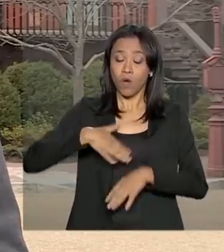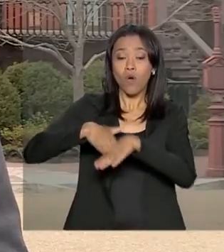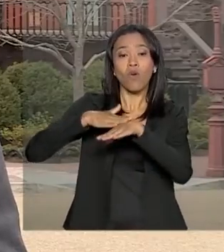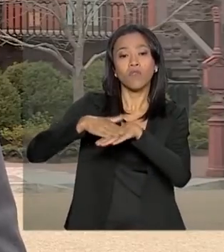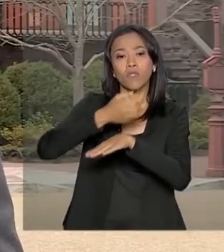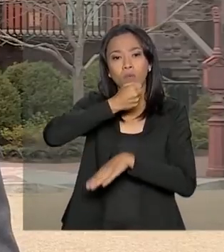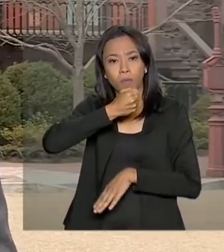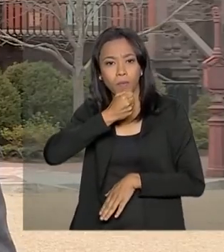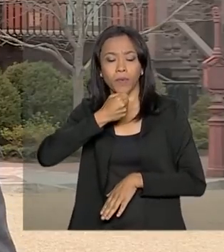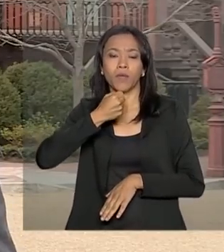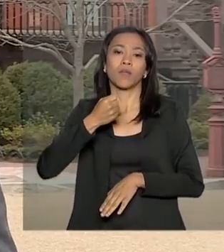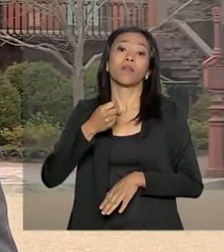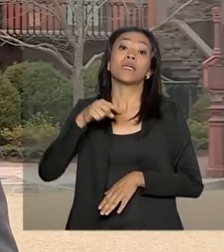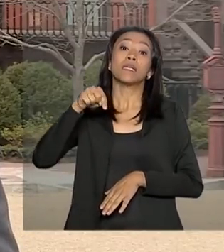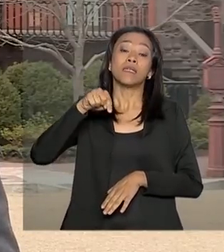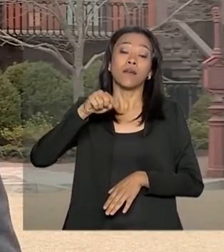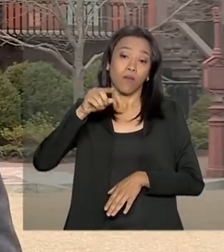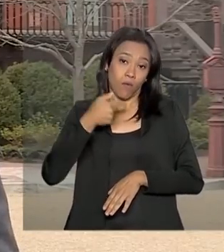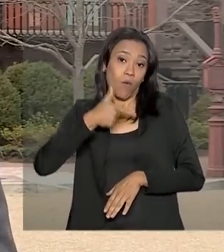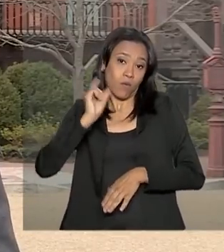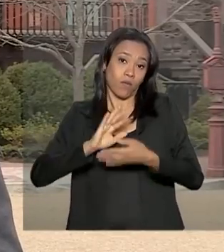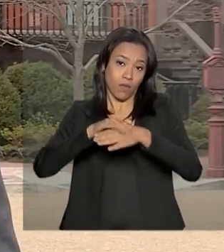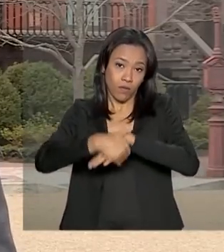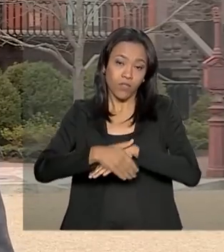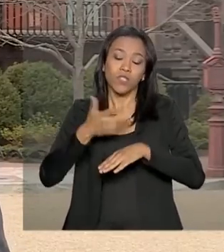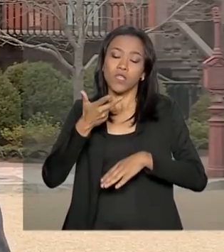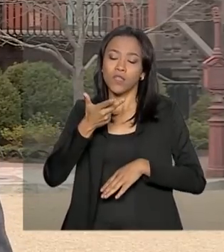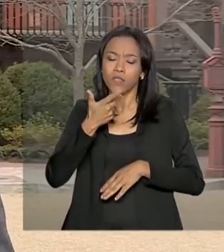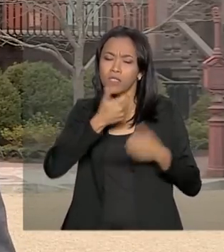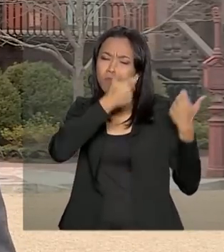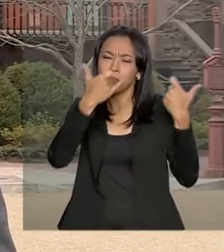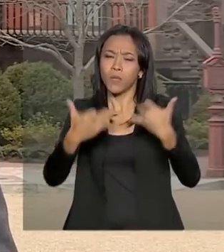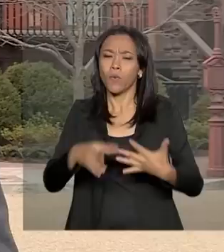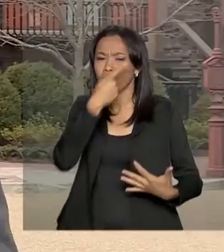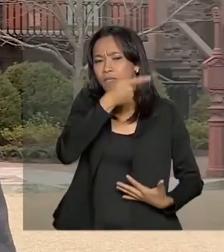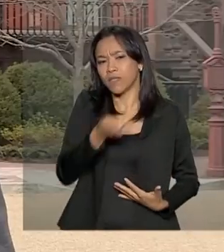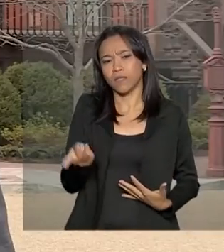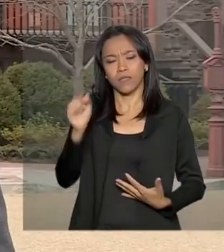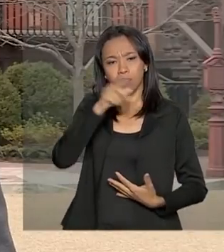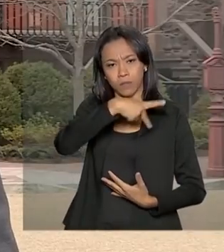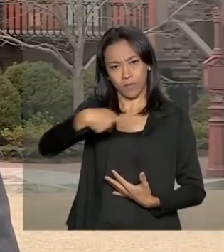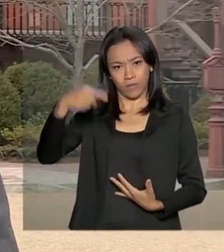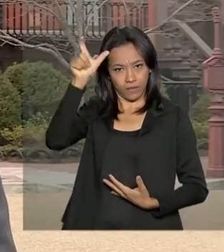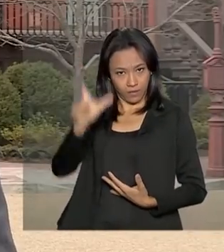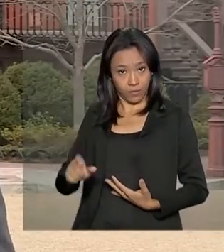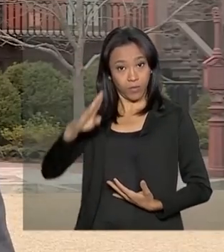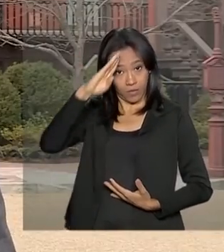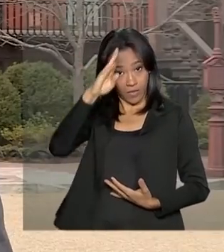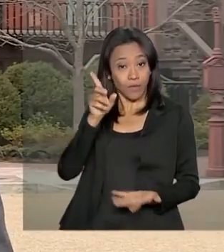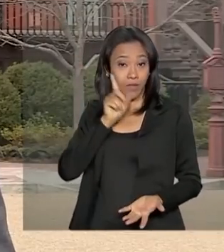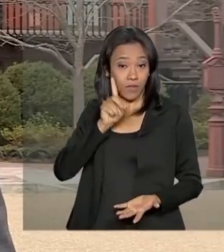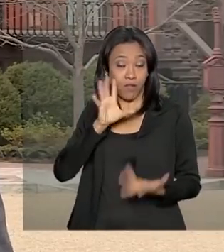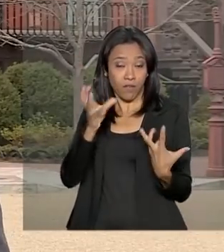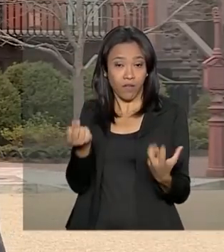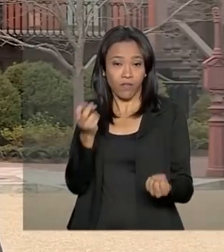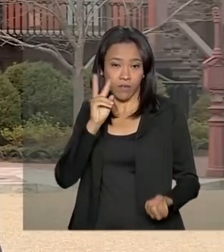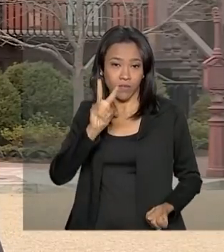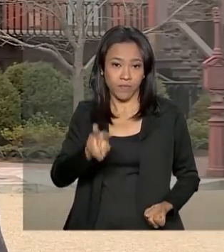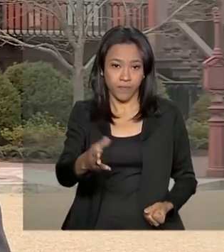durante o jantar e comentou sobre a visita do presidente Jair Bolsonaro aos Estados Unidos. Vamos